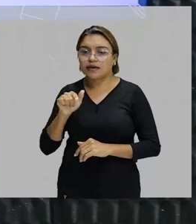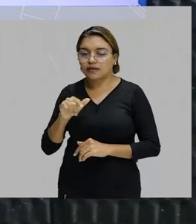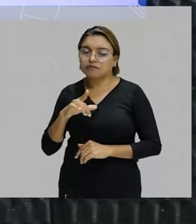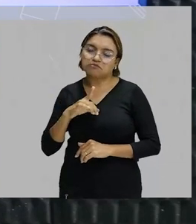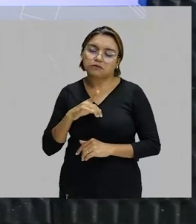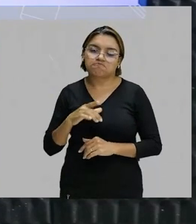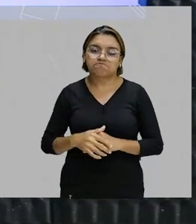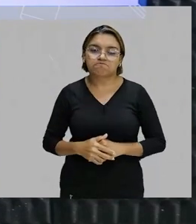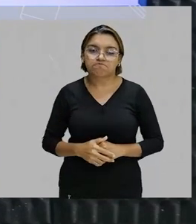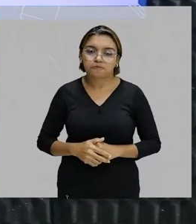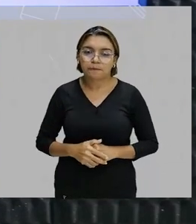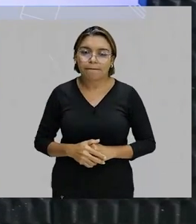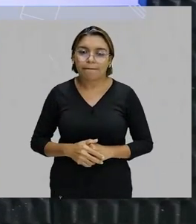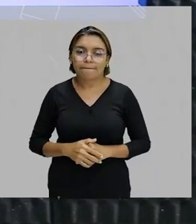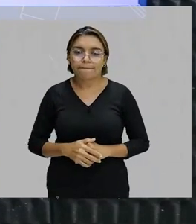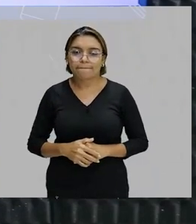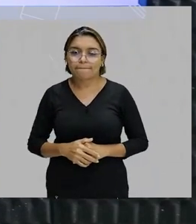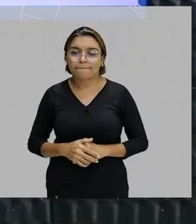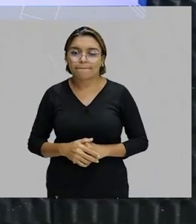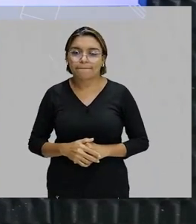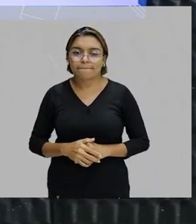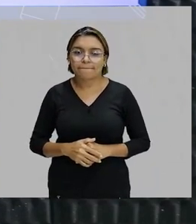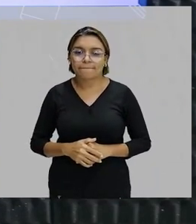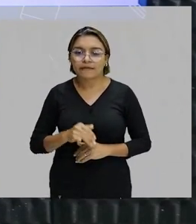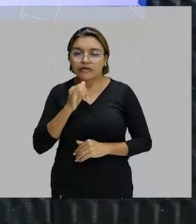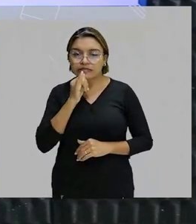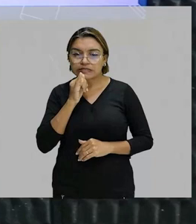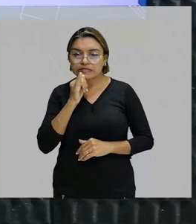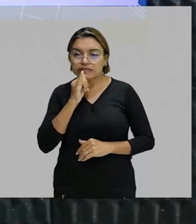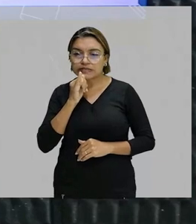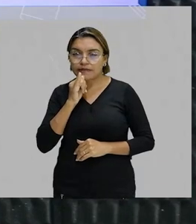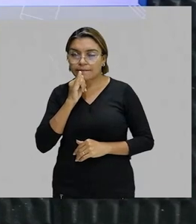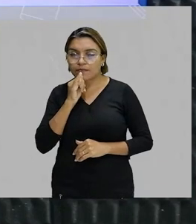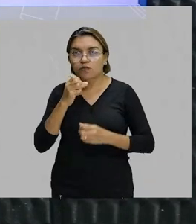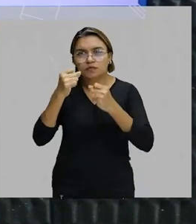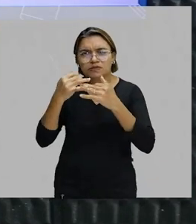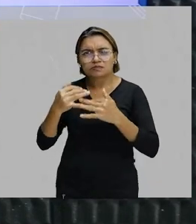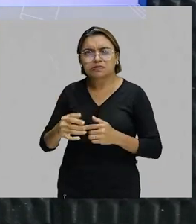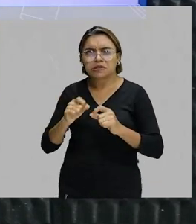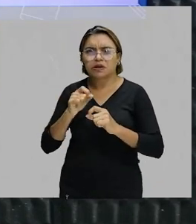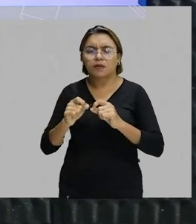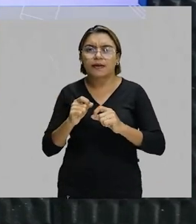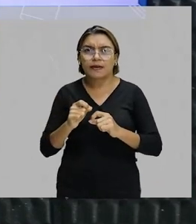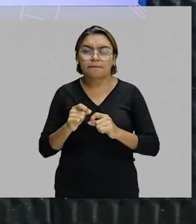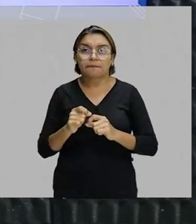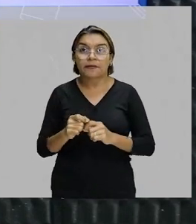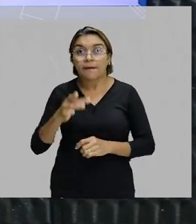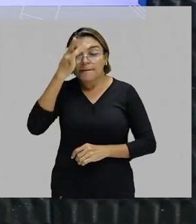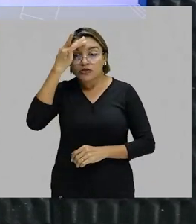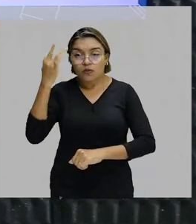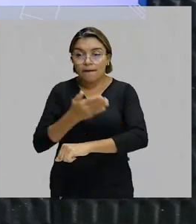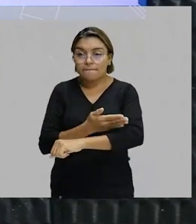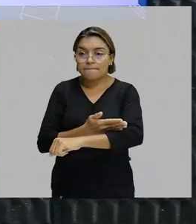hitle e tal o arianismo ou seja superioridade dos brancos caucasianos aquela ideia da